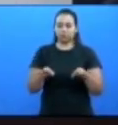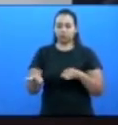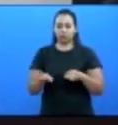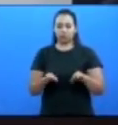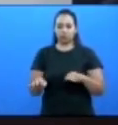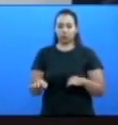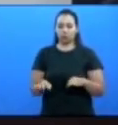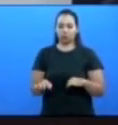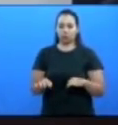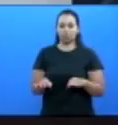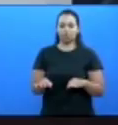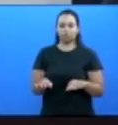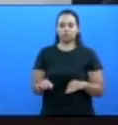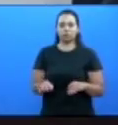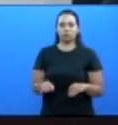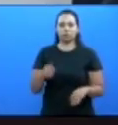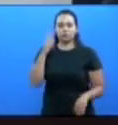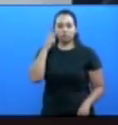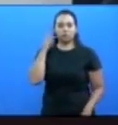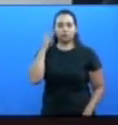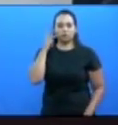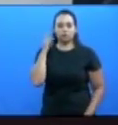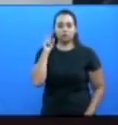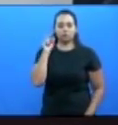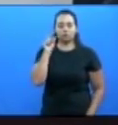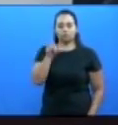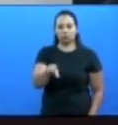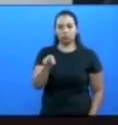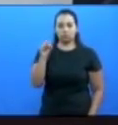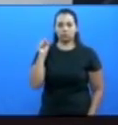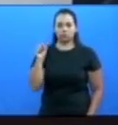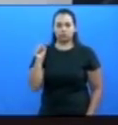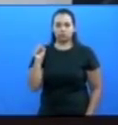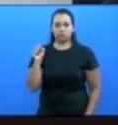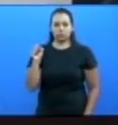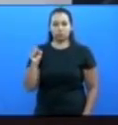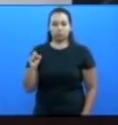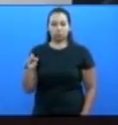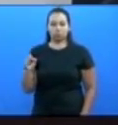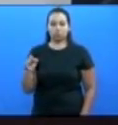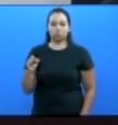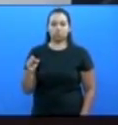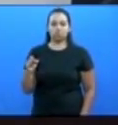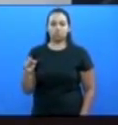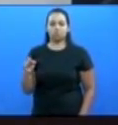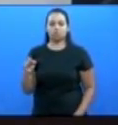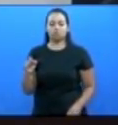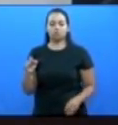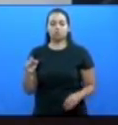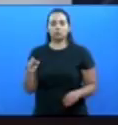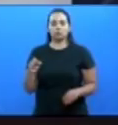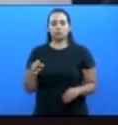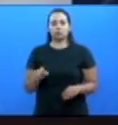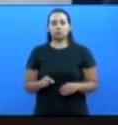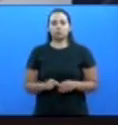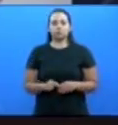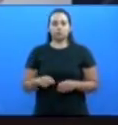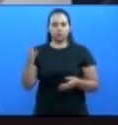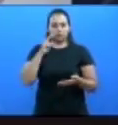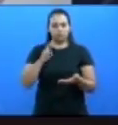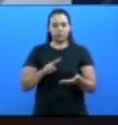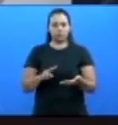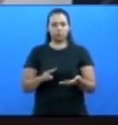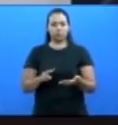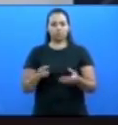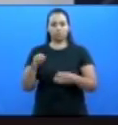mais fácil localizar em 300 emendas do que em 1.100. Eu retiro o meu requerimento, senhora presidente. Tá, vereador doutor Nava, mantém o pedido de verificação de